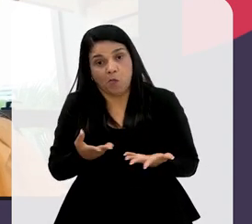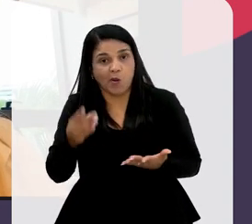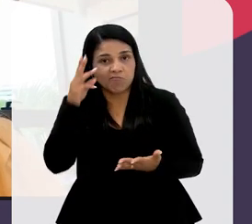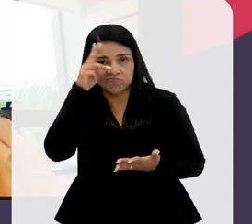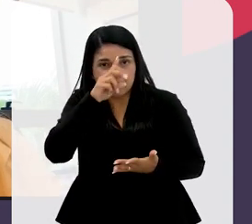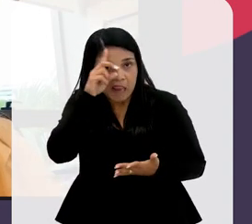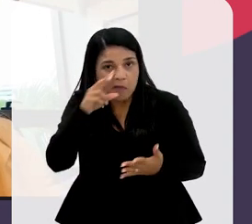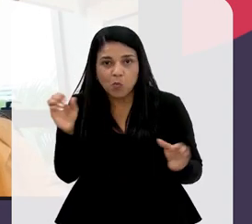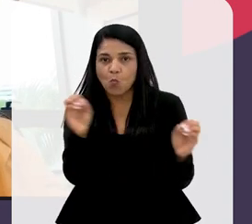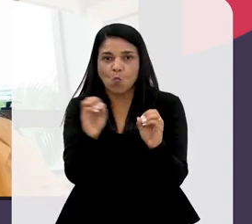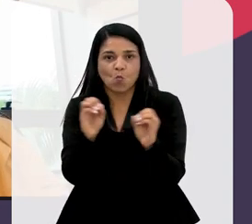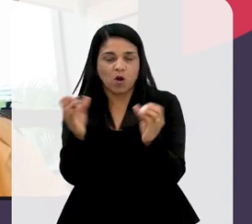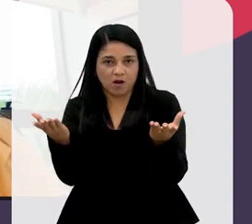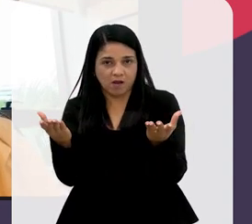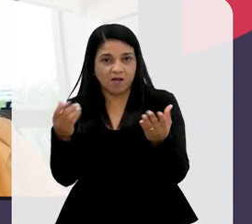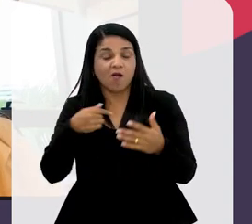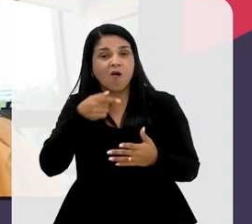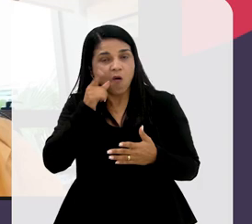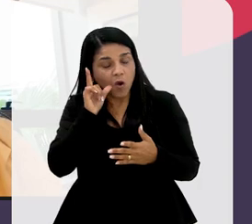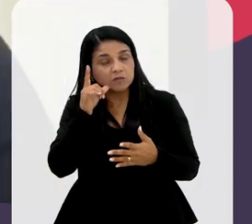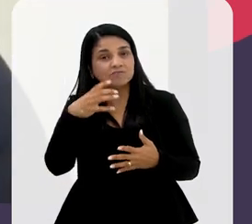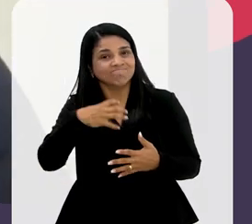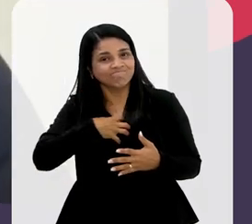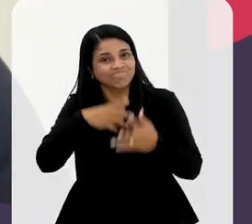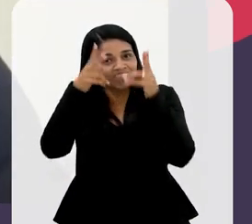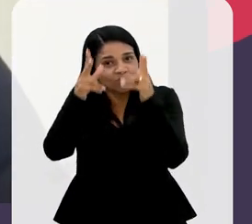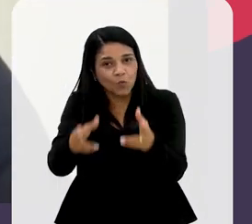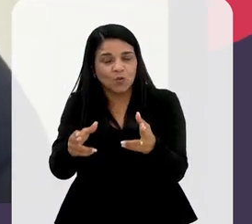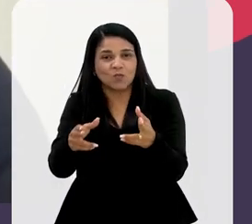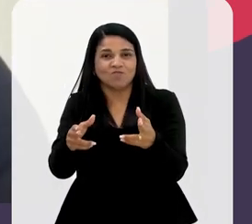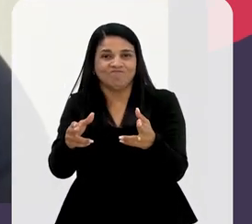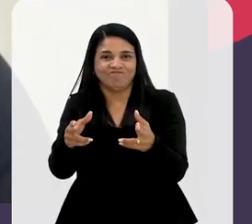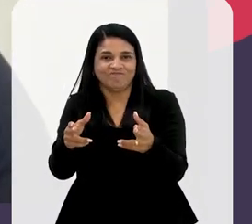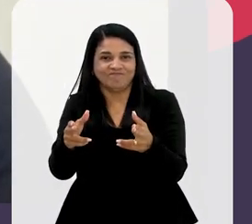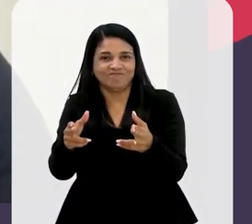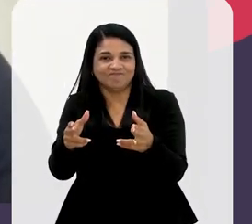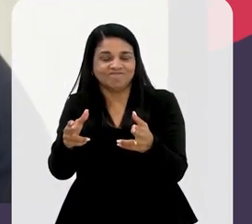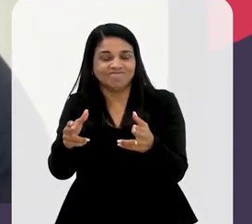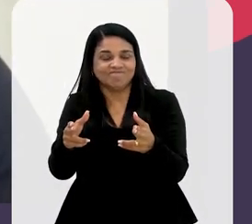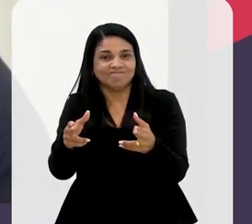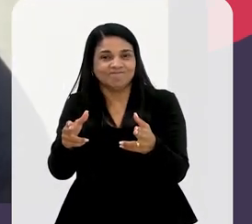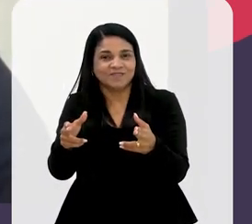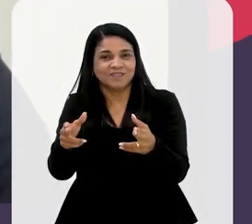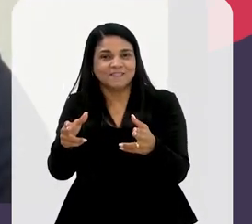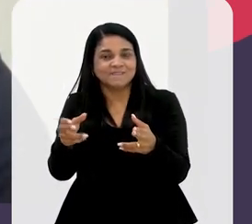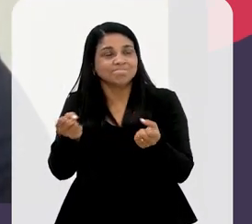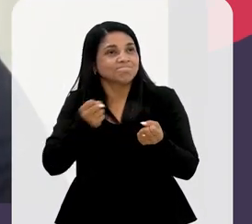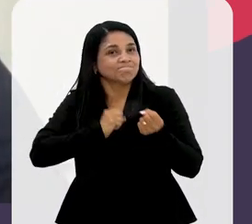lembro nada. Isso é que atormenta. Ontem eu tive essa sensação e eu fiquei